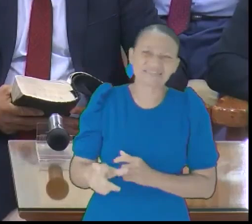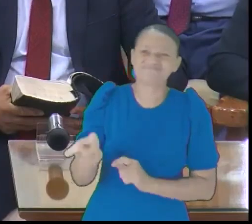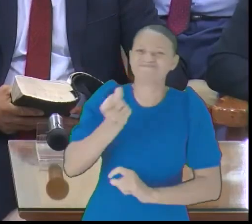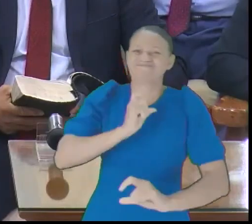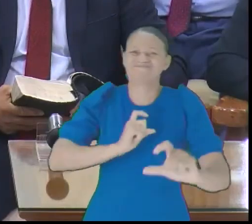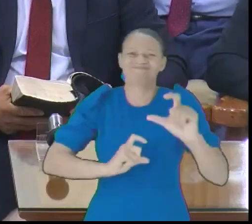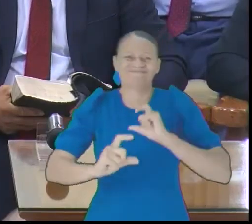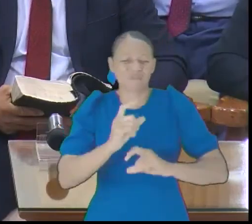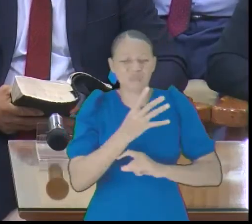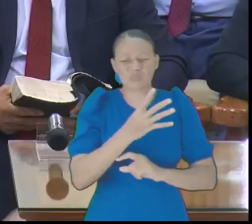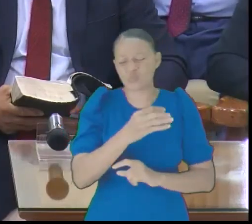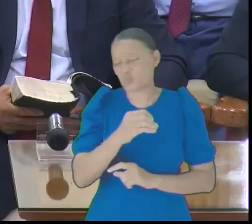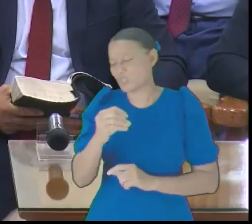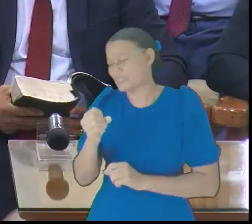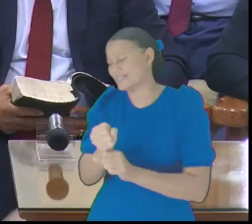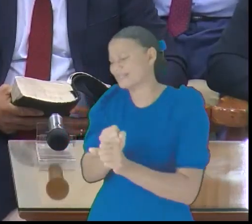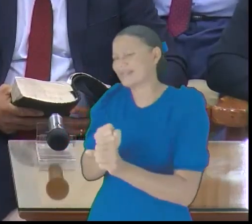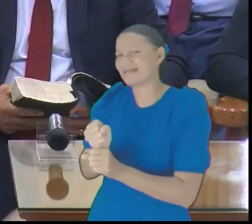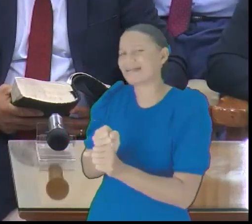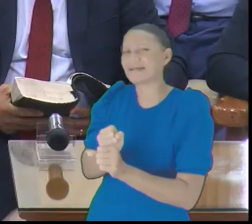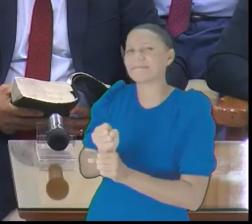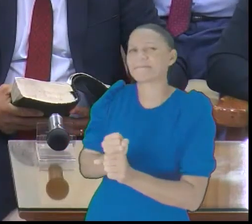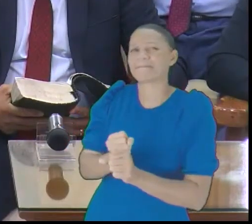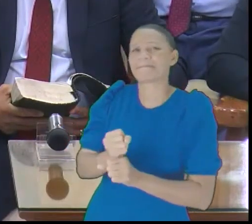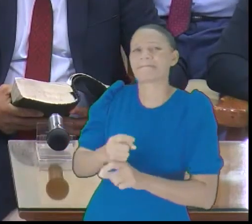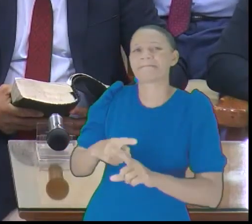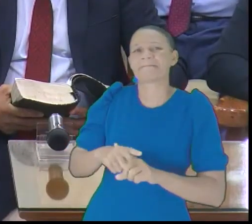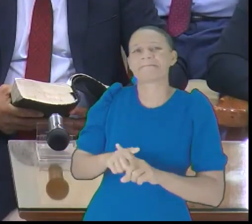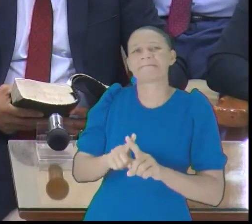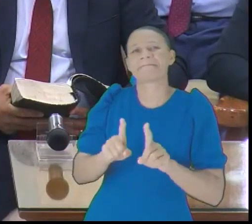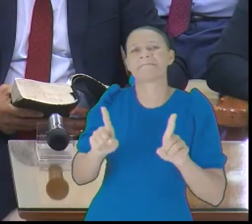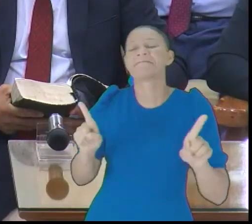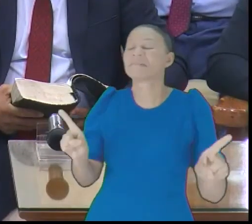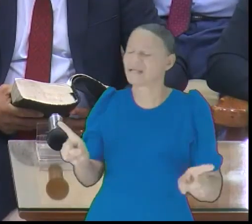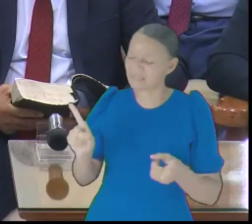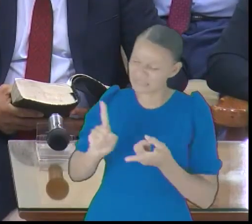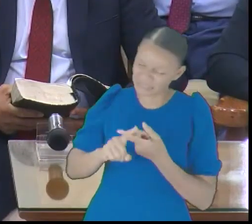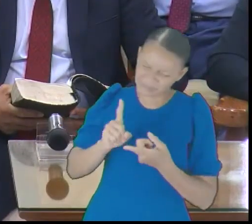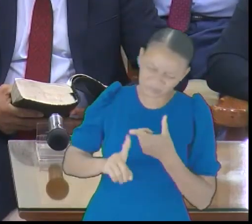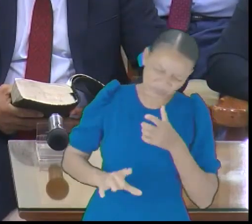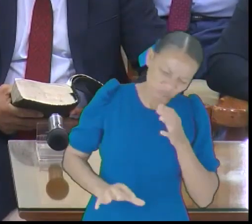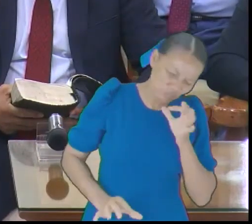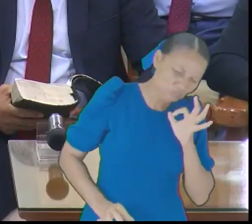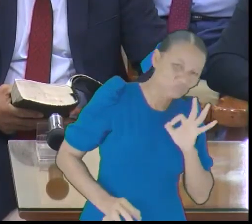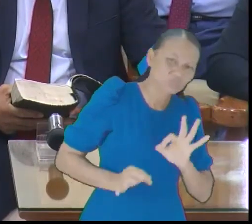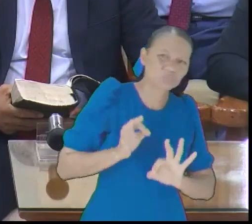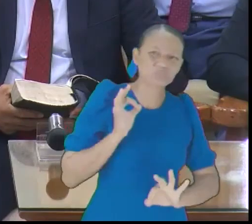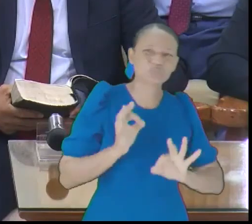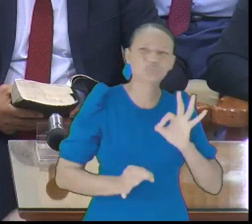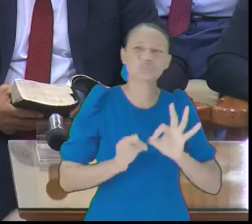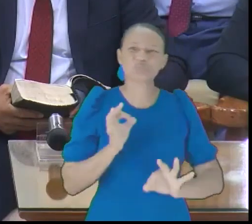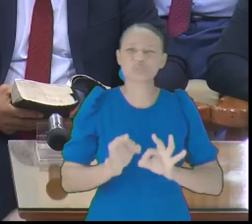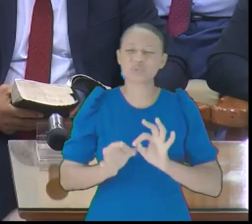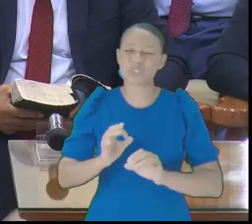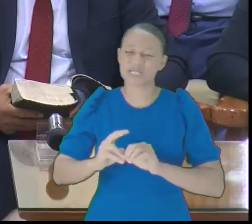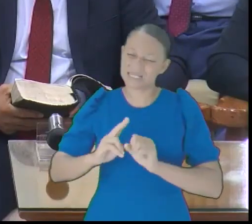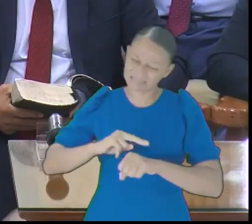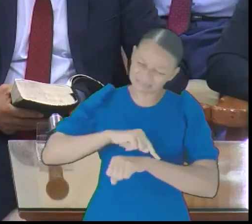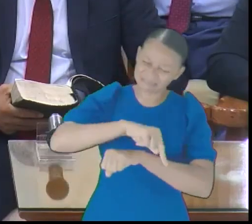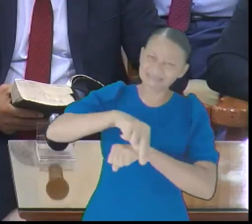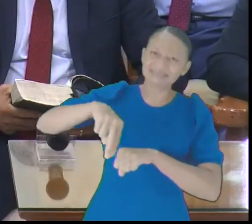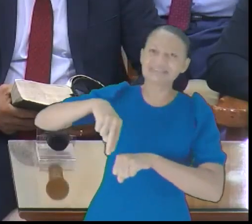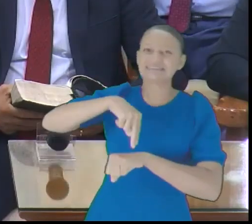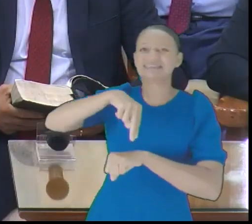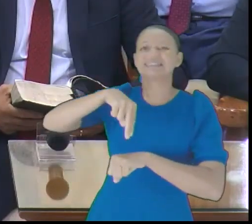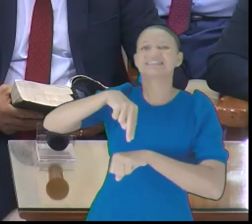por 400 anos. Mas também eu julgarei a nação a qual ela tem de